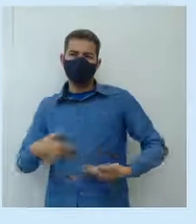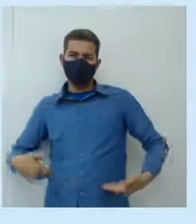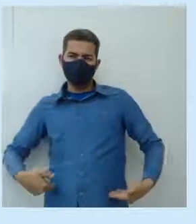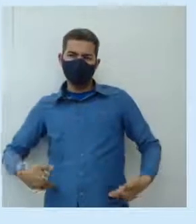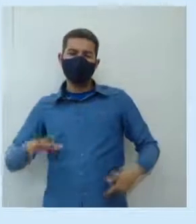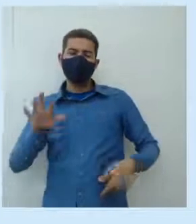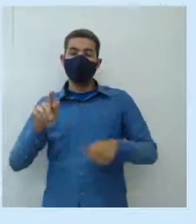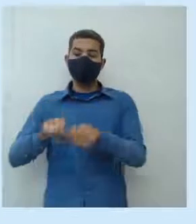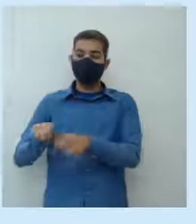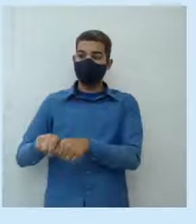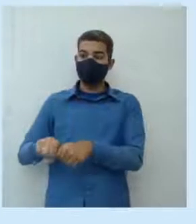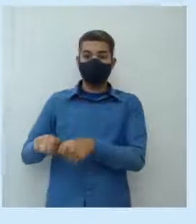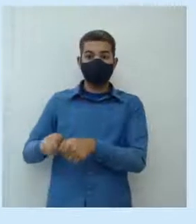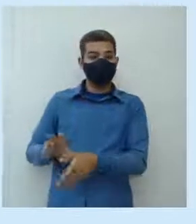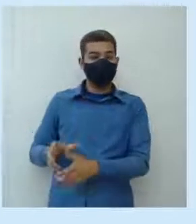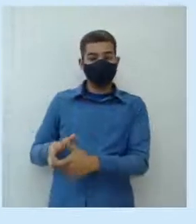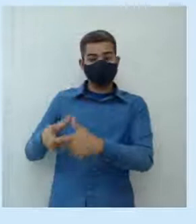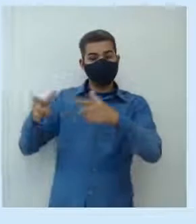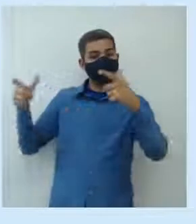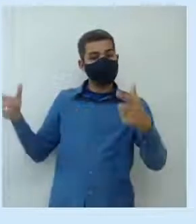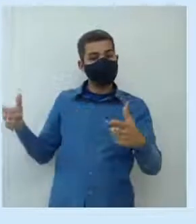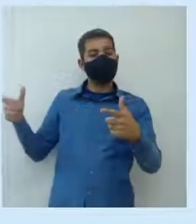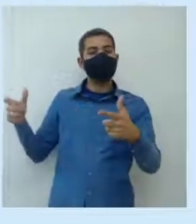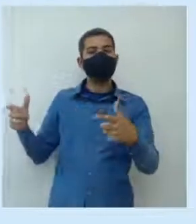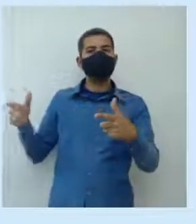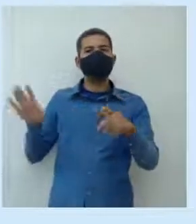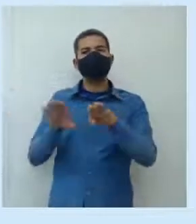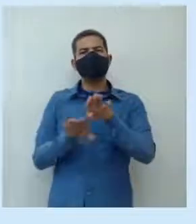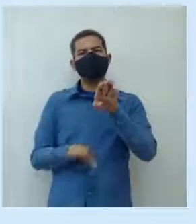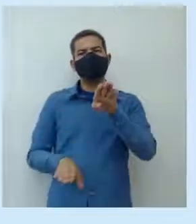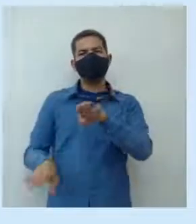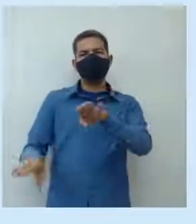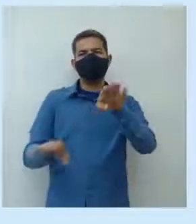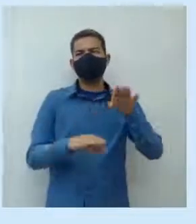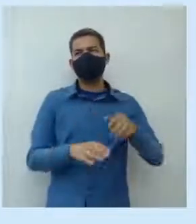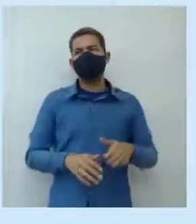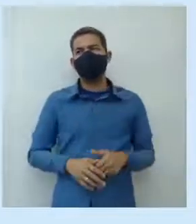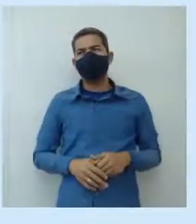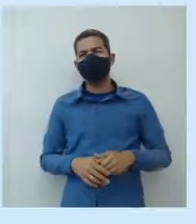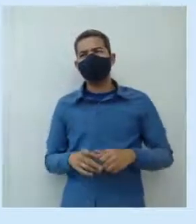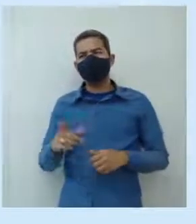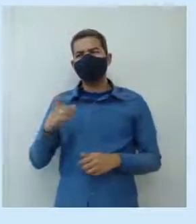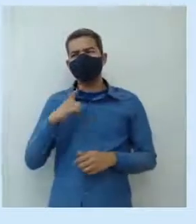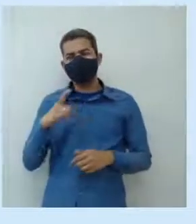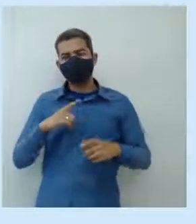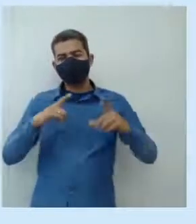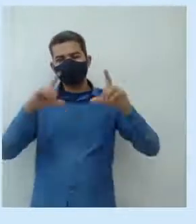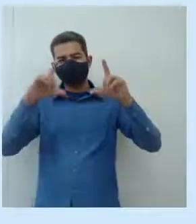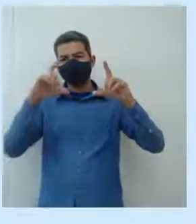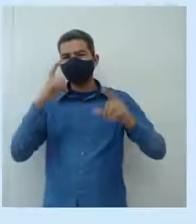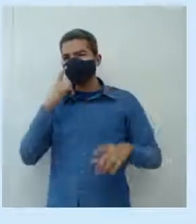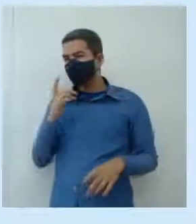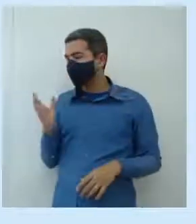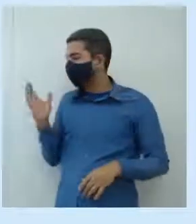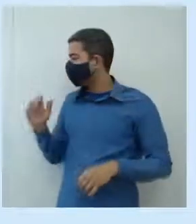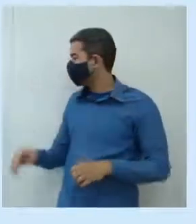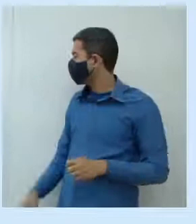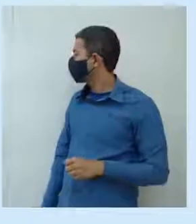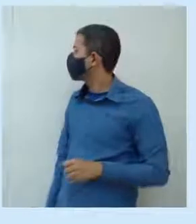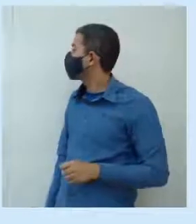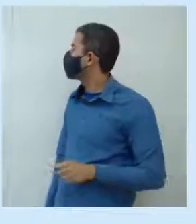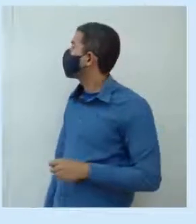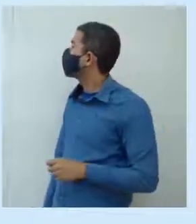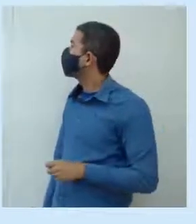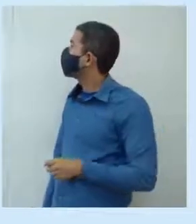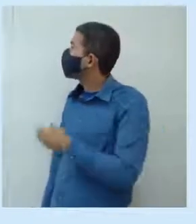uma produção muito grande, por conta da questão da desigualdade. Aqui a gente tem uma imagem onde você vai ver, né,